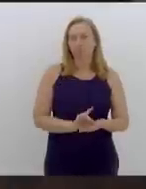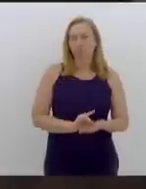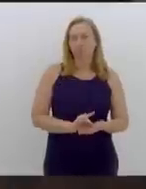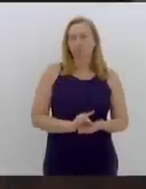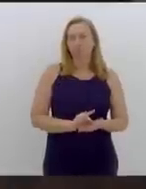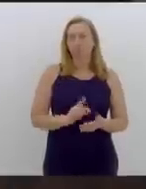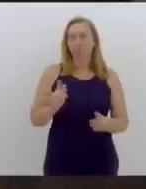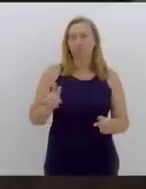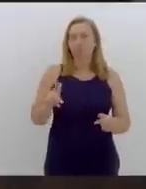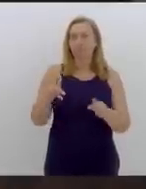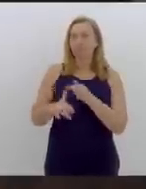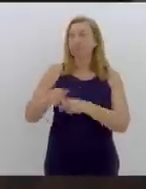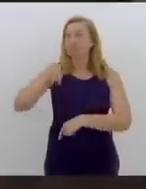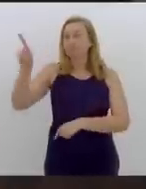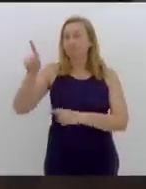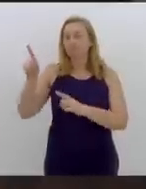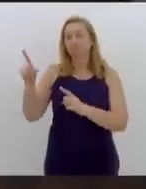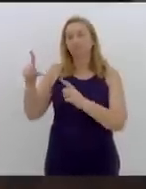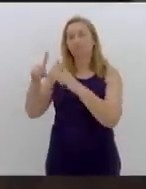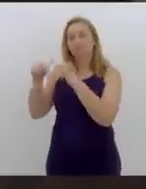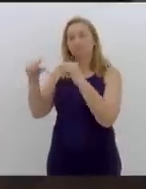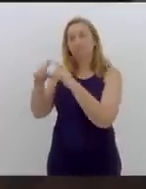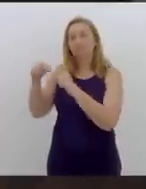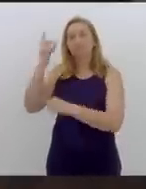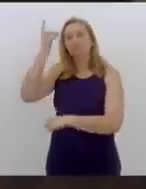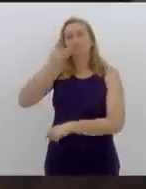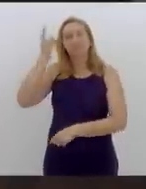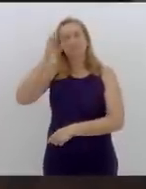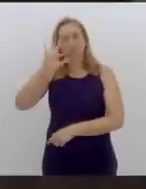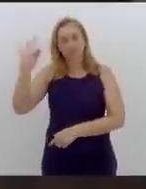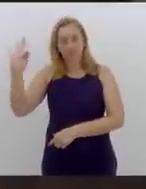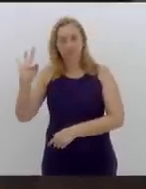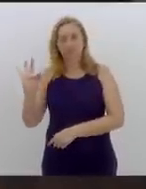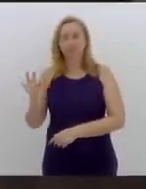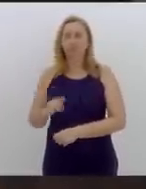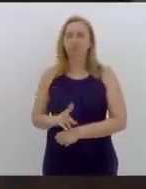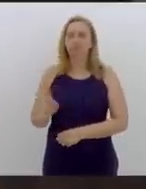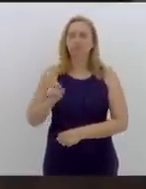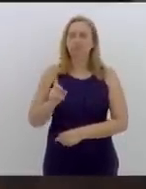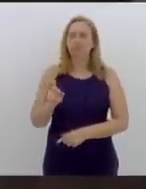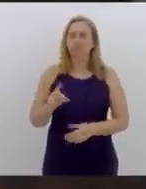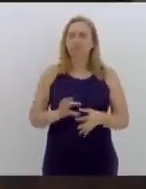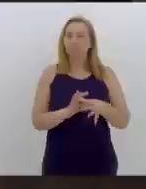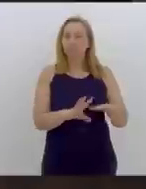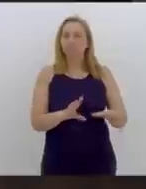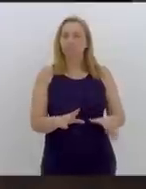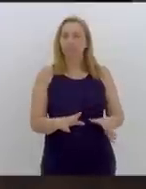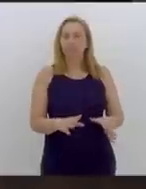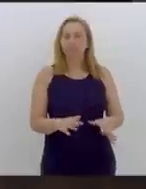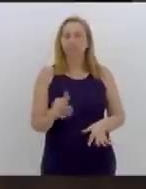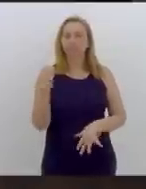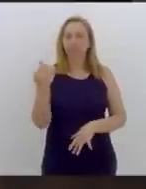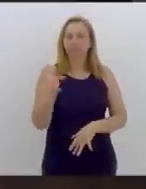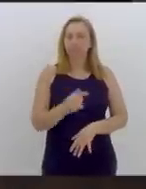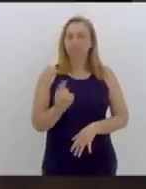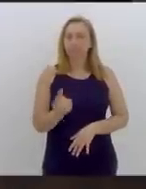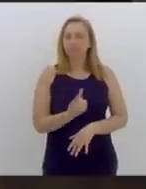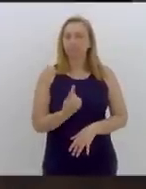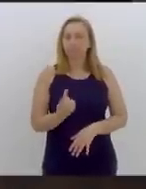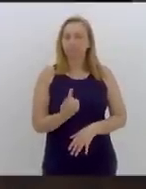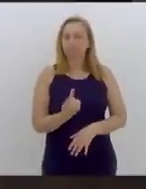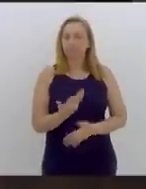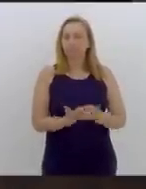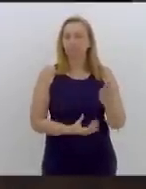ter travado lá em Brasília os deputados federais deveriam ter travado lá em Brasília e não ter largado a granada na nossa mão aqui